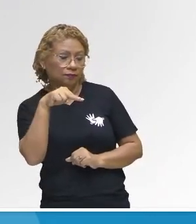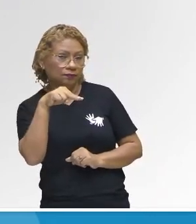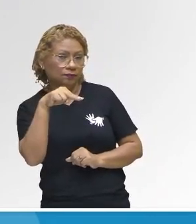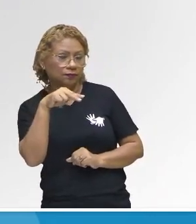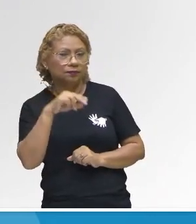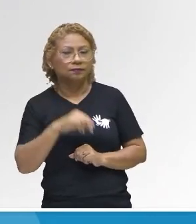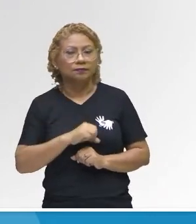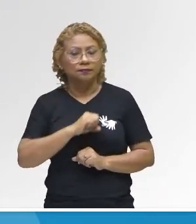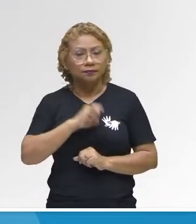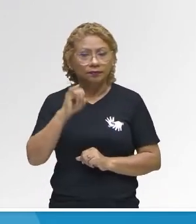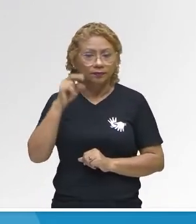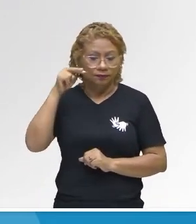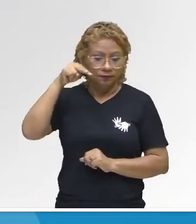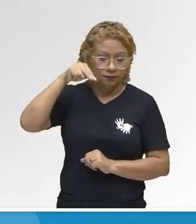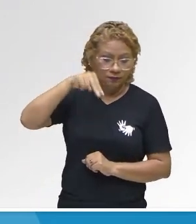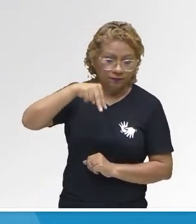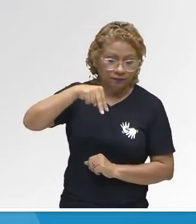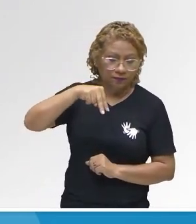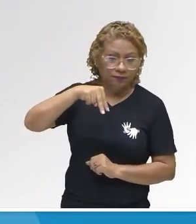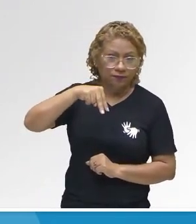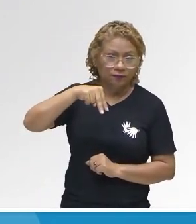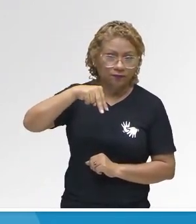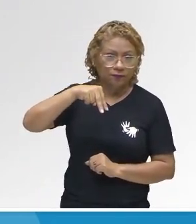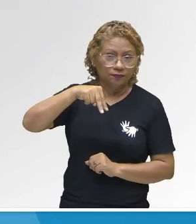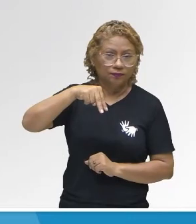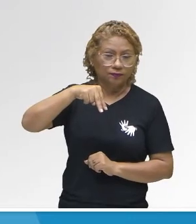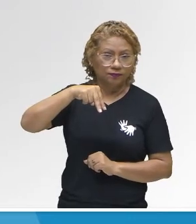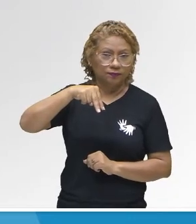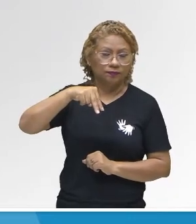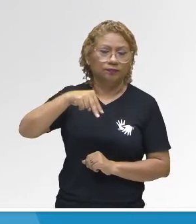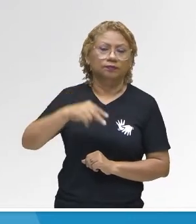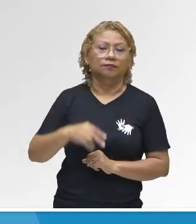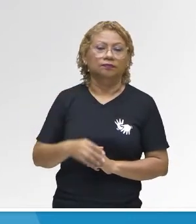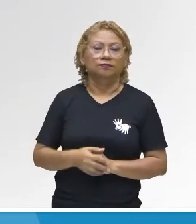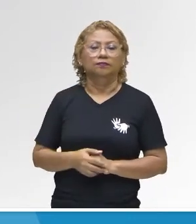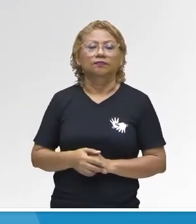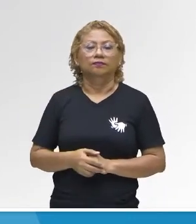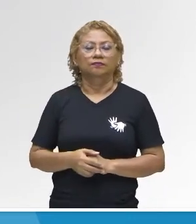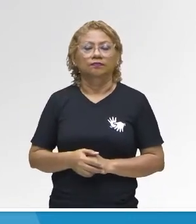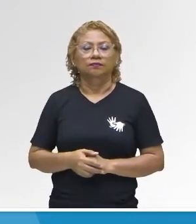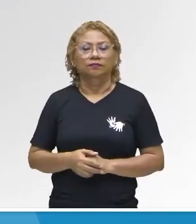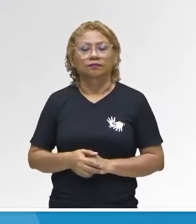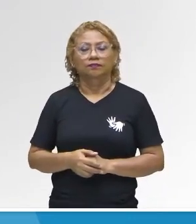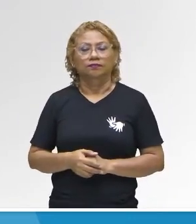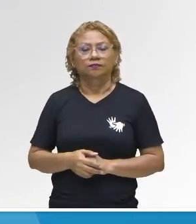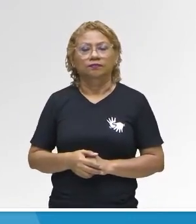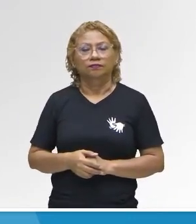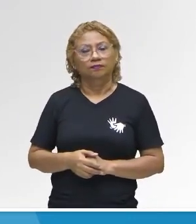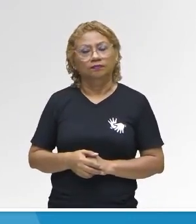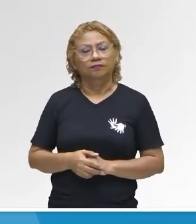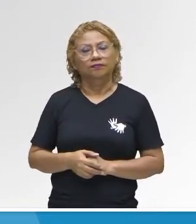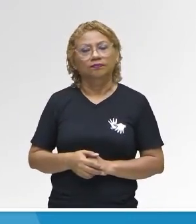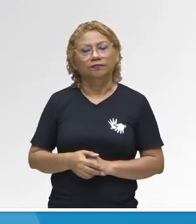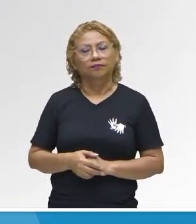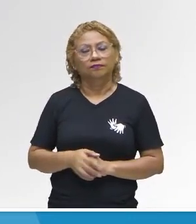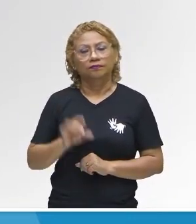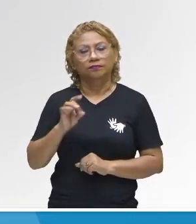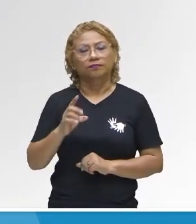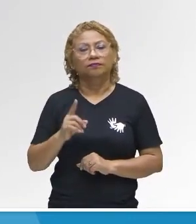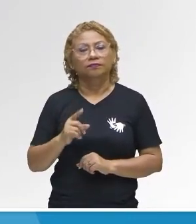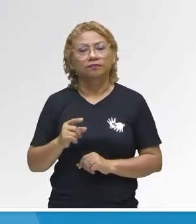eu me posicionar em outro ponto, aí eu não vou ter uma reta, eu vou ter apenas um único ponto aqui